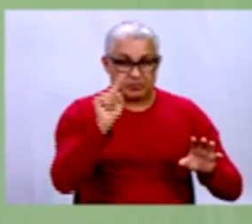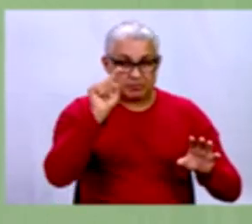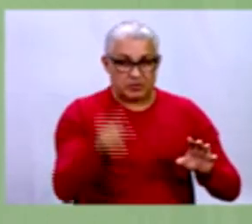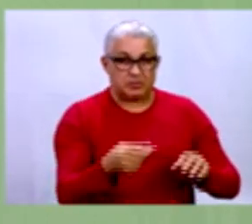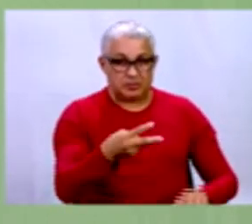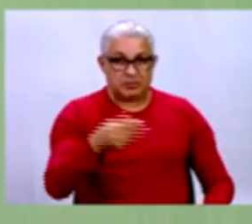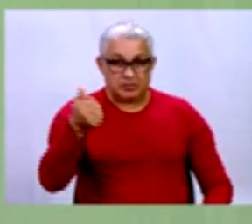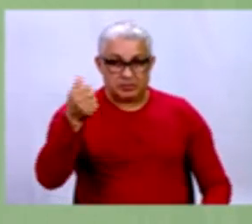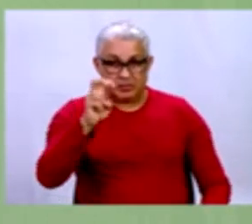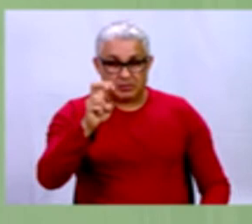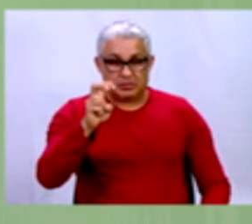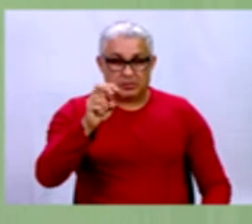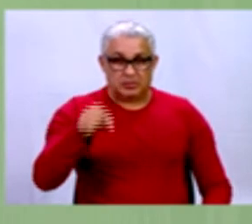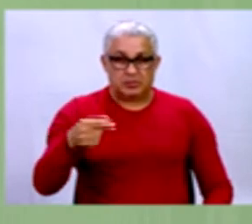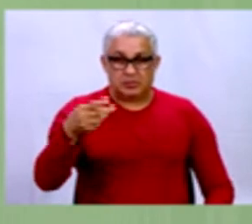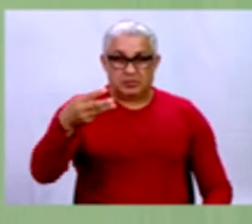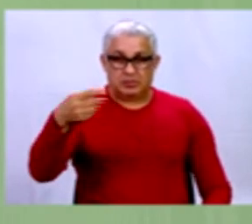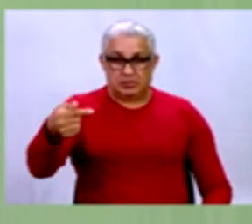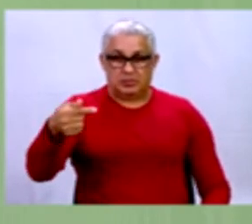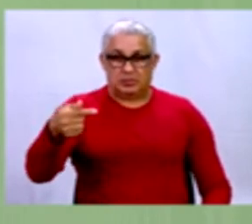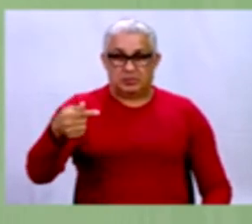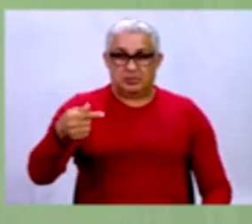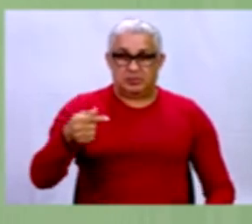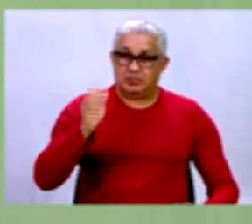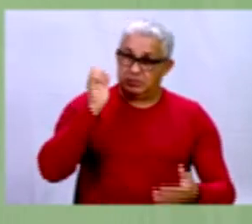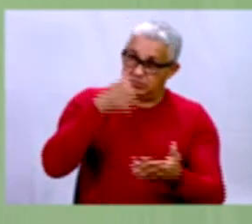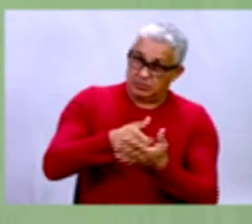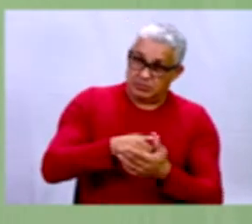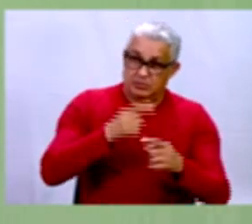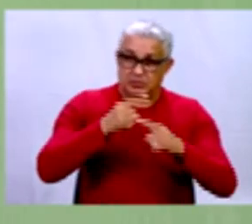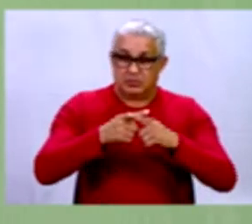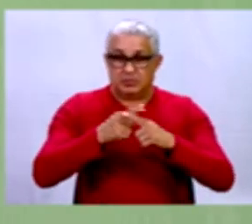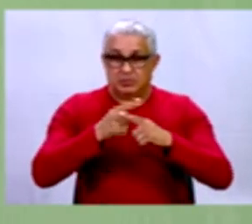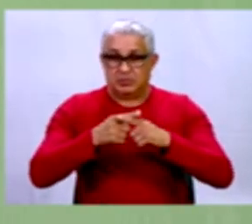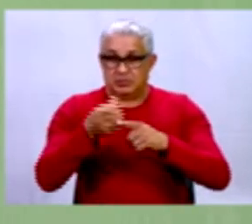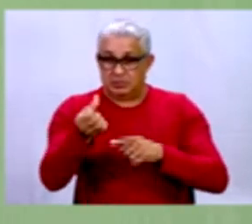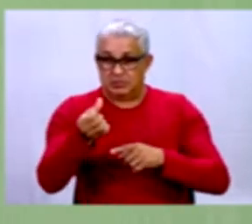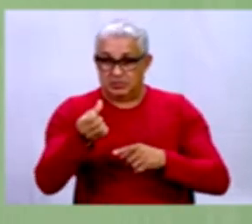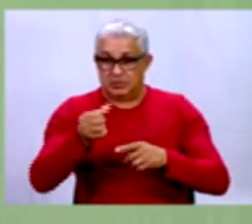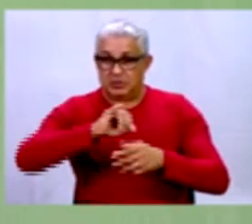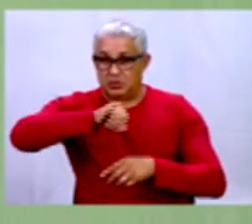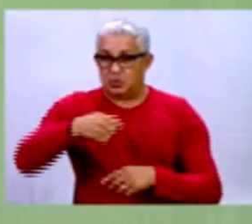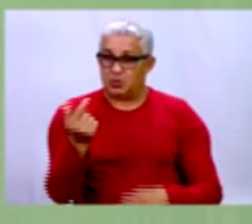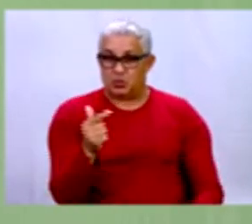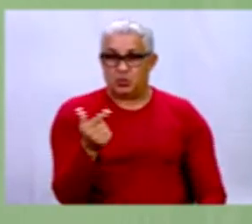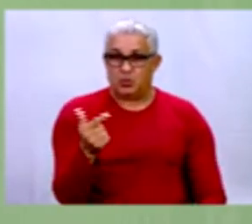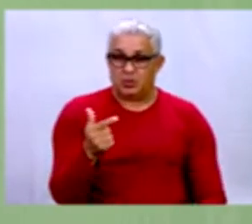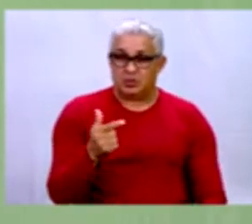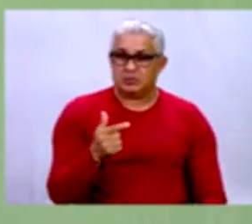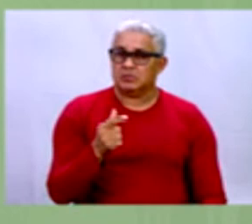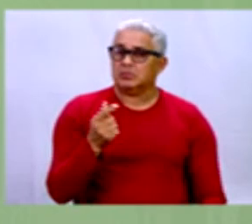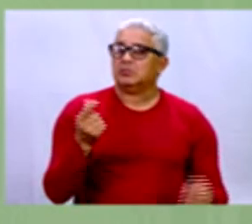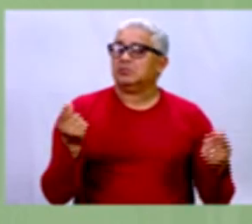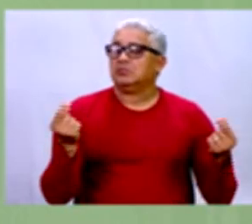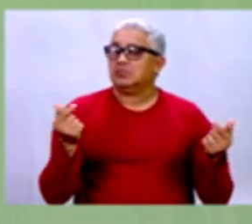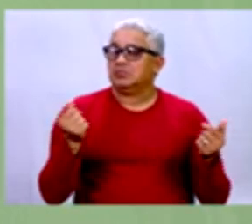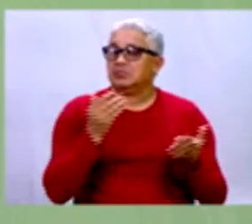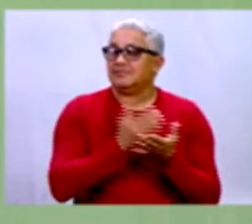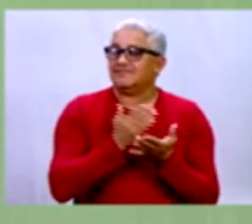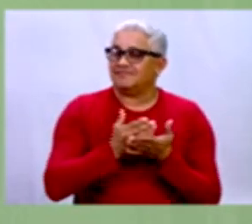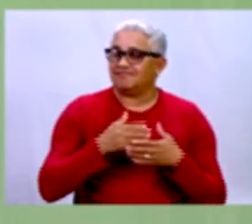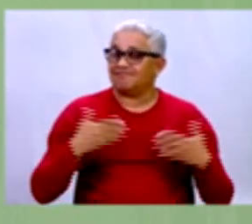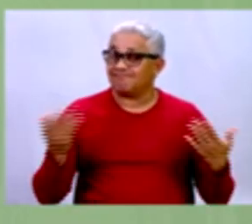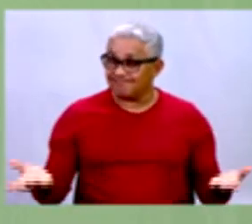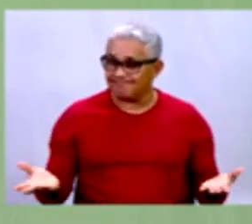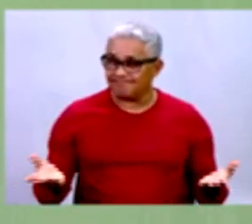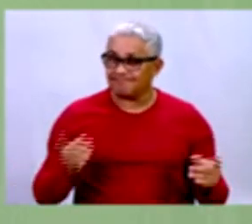1.315,37, né? Só que eles fazem em 6 vezes com juros. Mas qual que é o valor da parcela? É isso que a gente